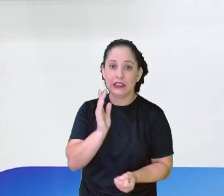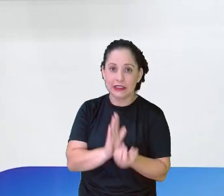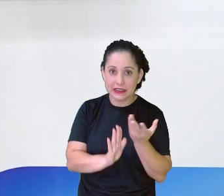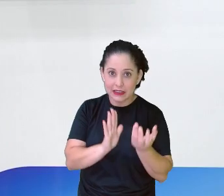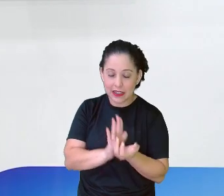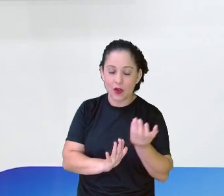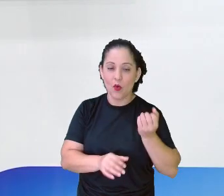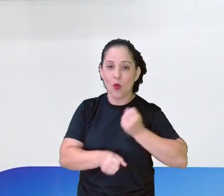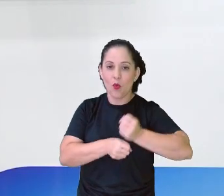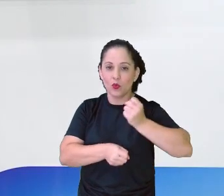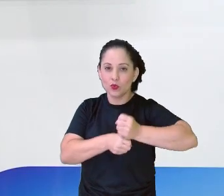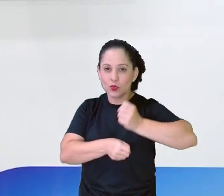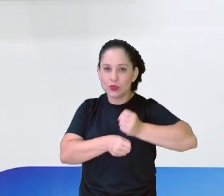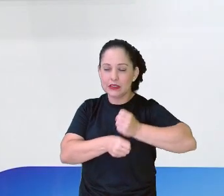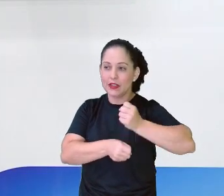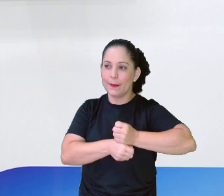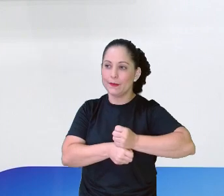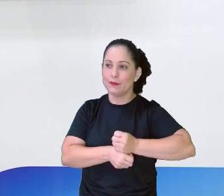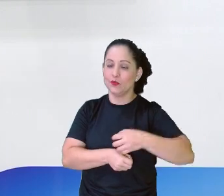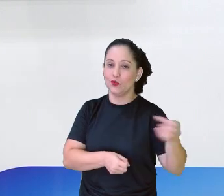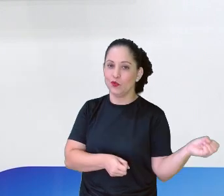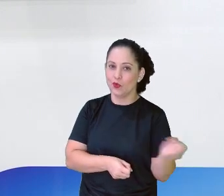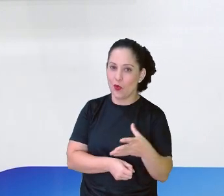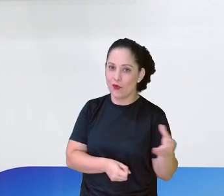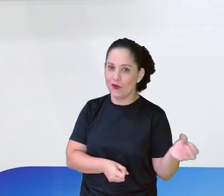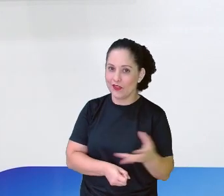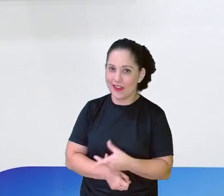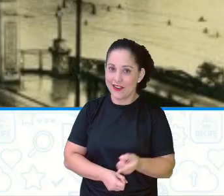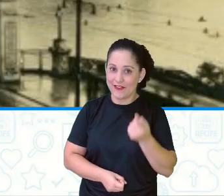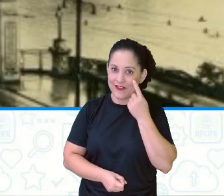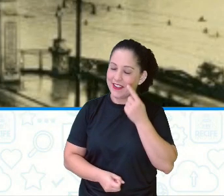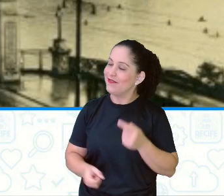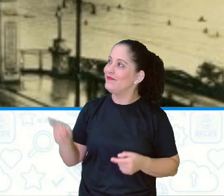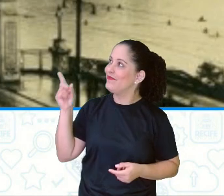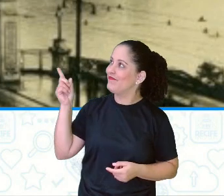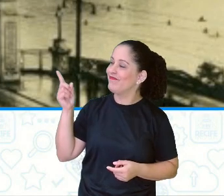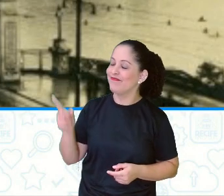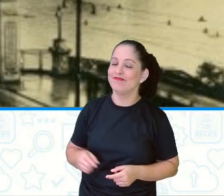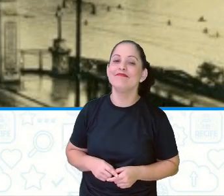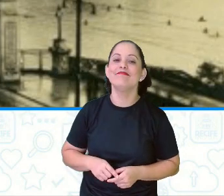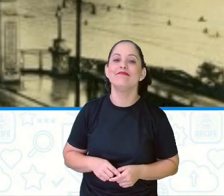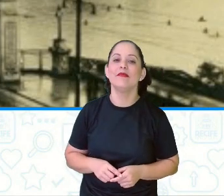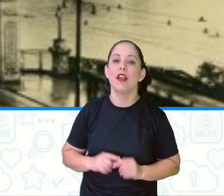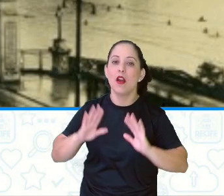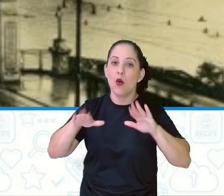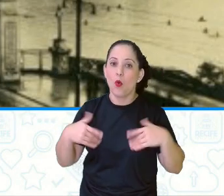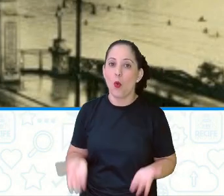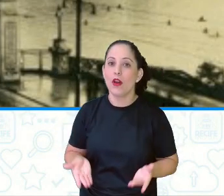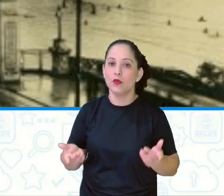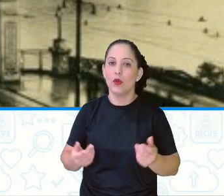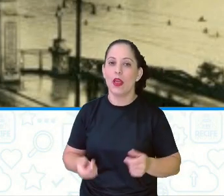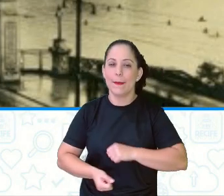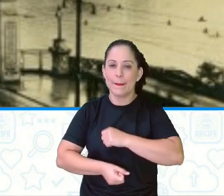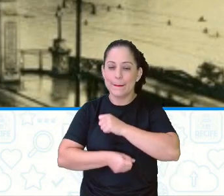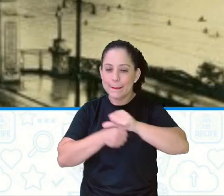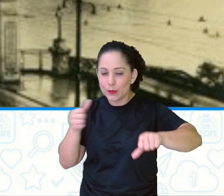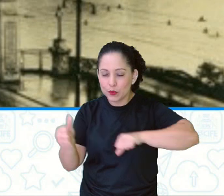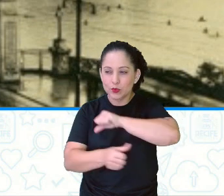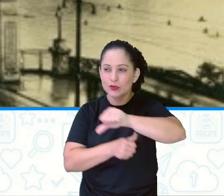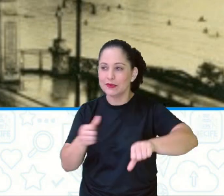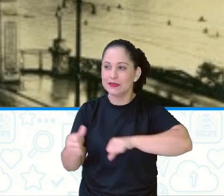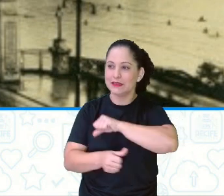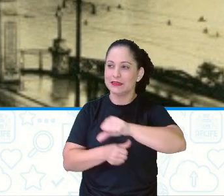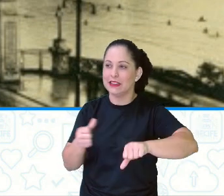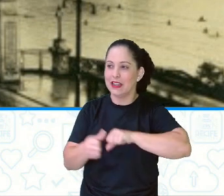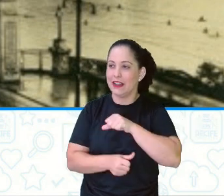uma melhorada. E olha só como é que era a ponte depois dessa melhorada. Vocês estão vendo que tem uma coisa aqui